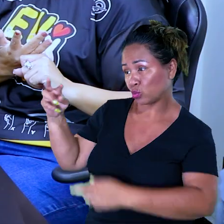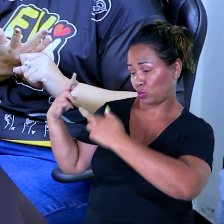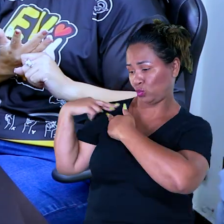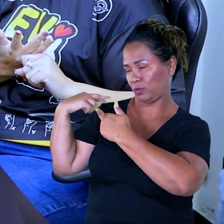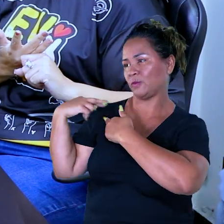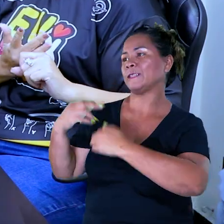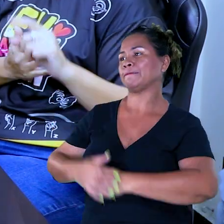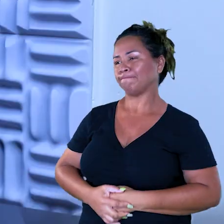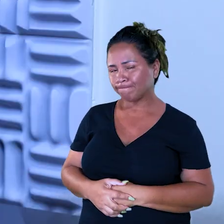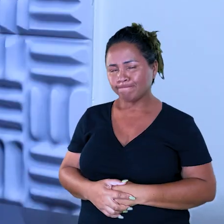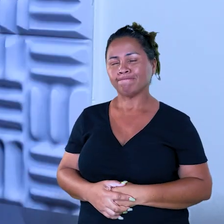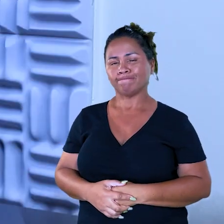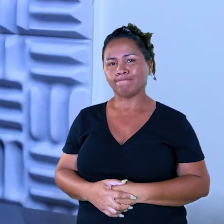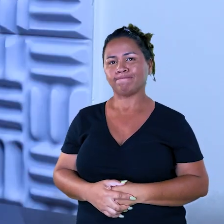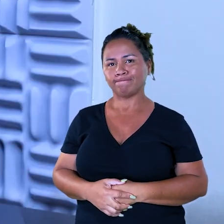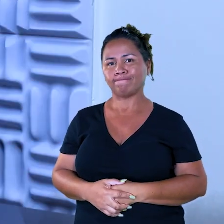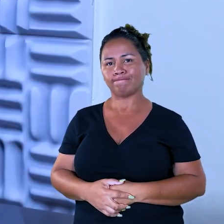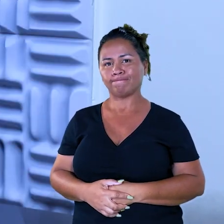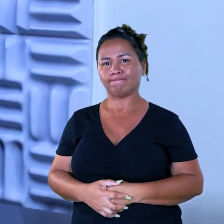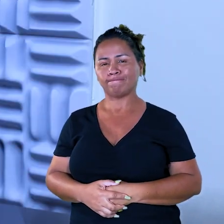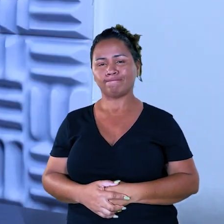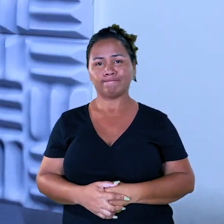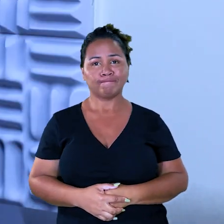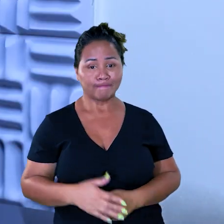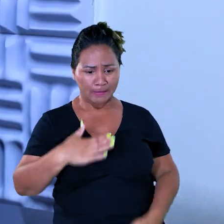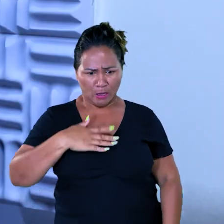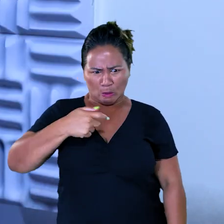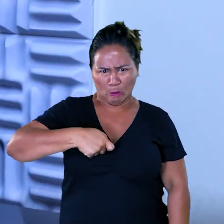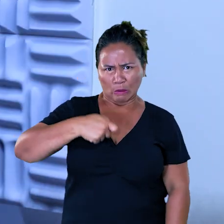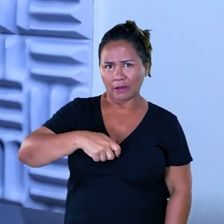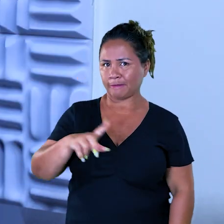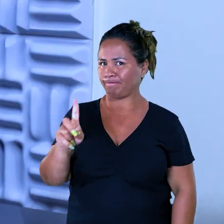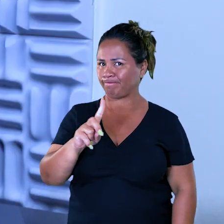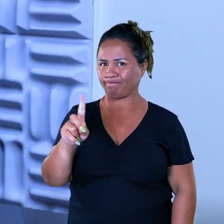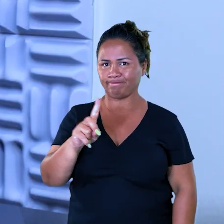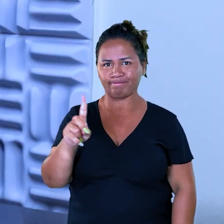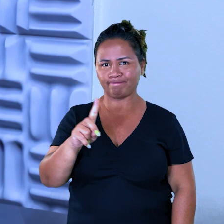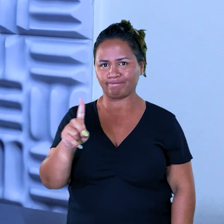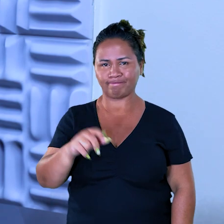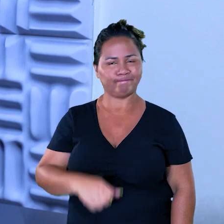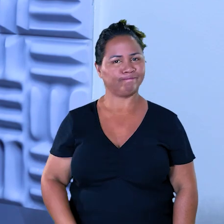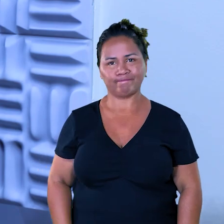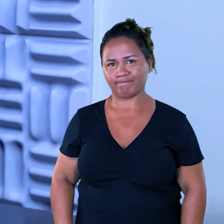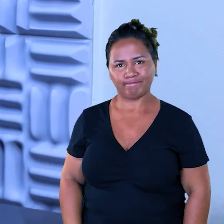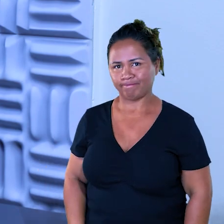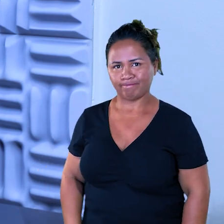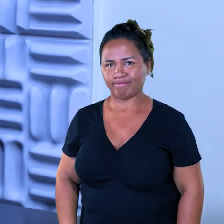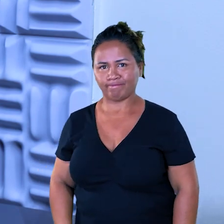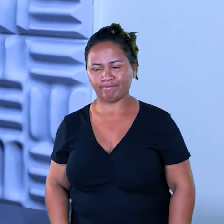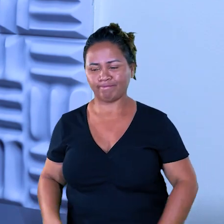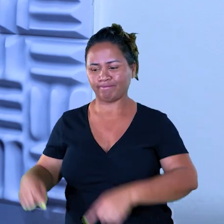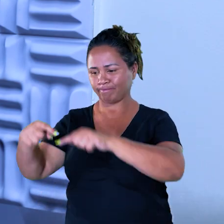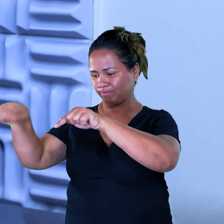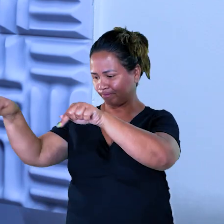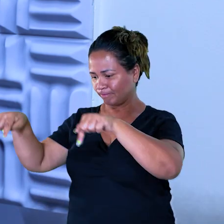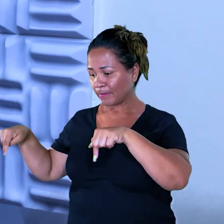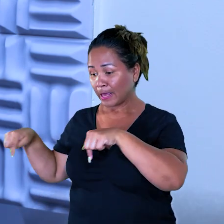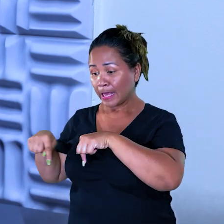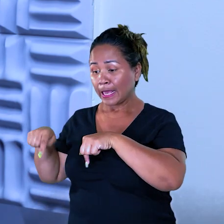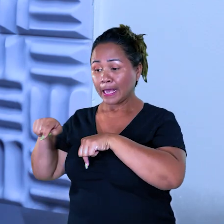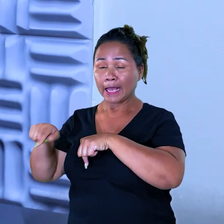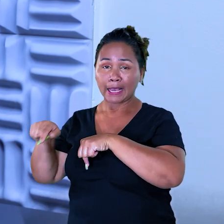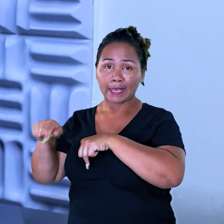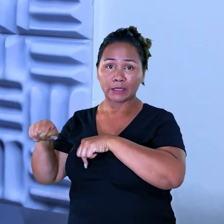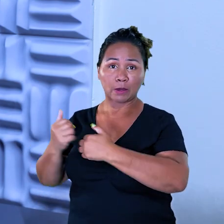melhor. Exatamente. Mas não é minha obrigação. Exatamente. Recurso com sala de recurso e professor